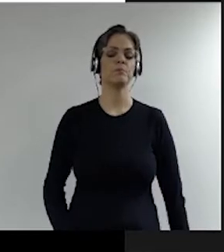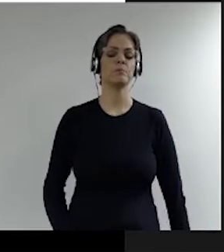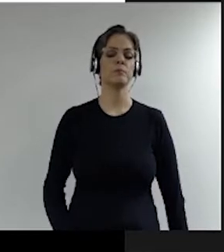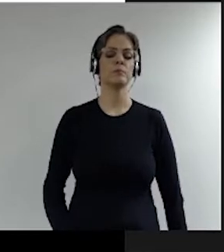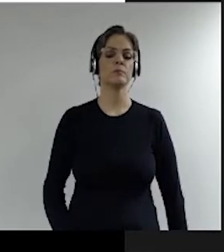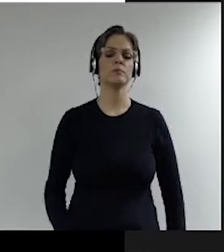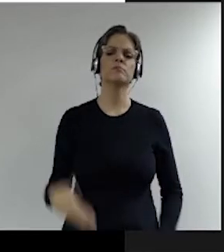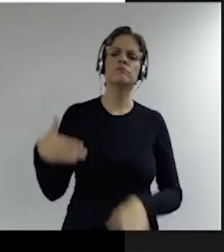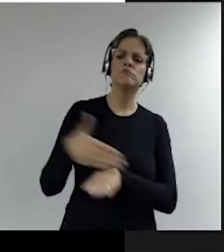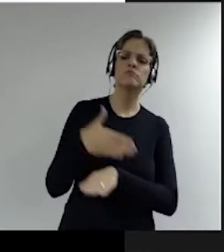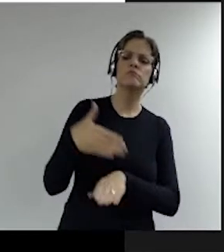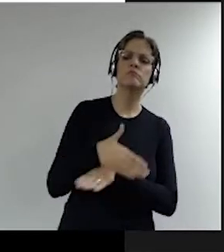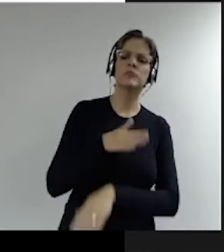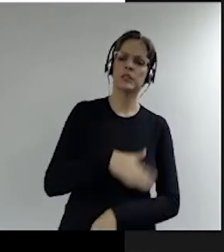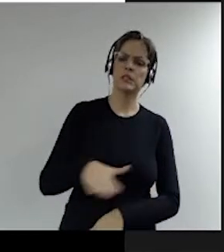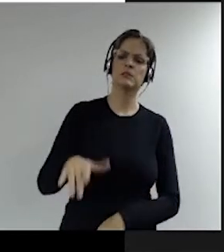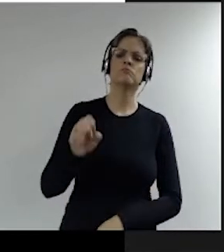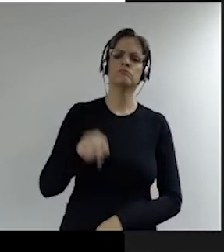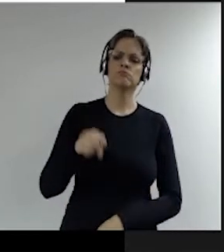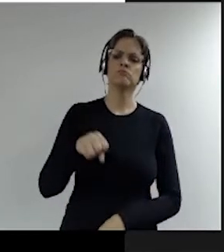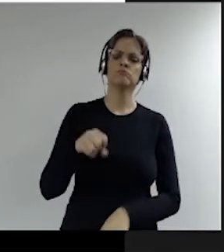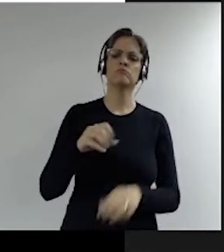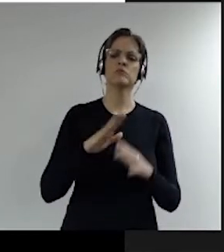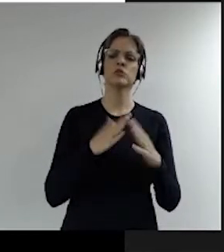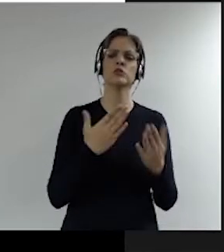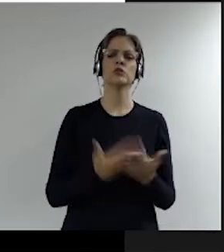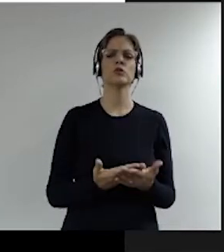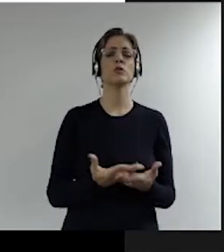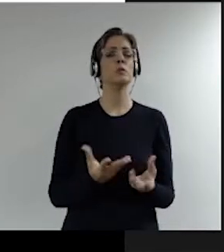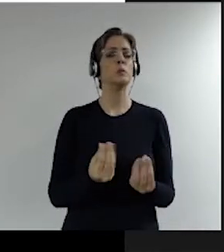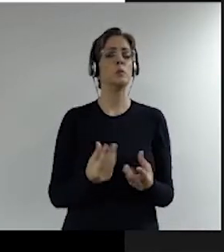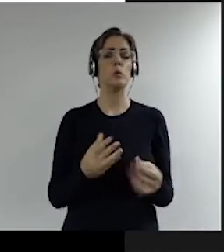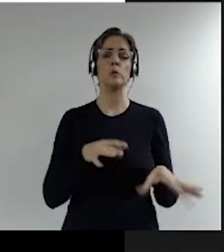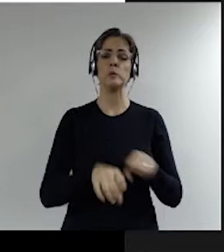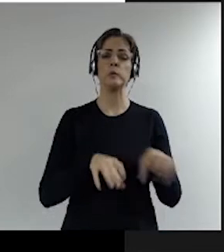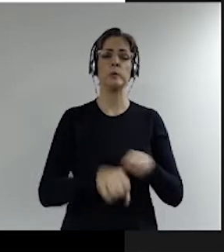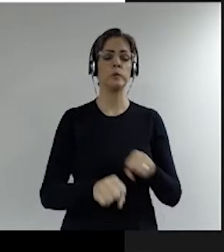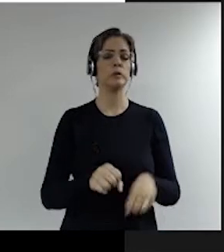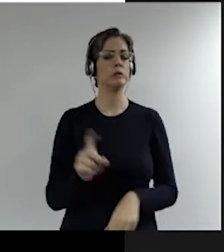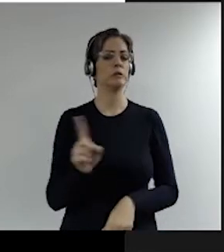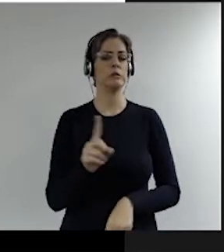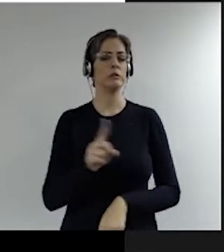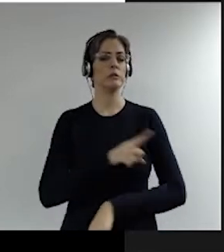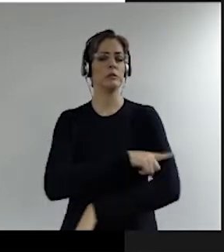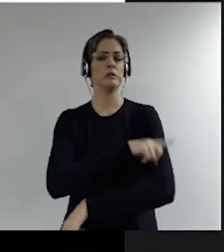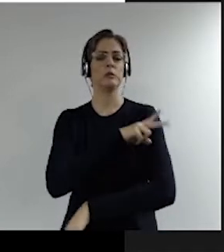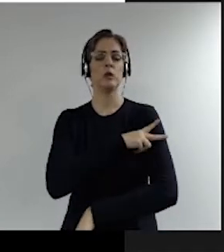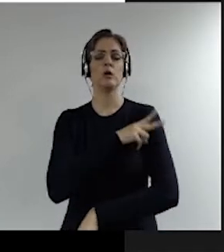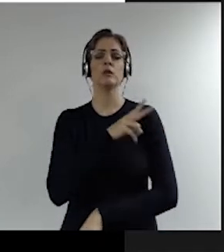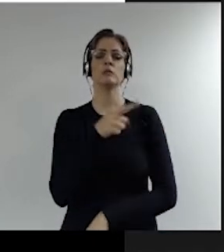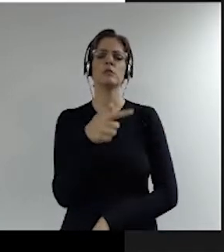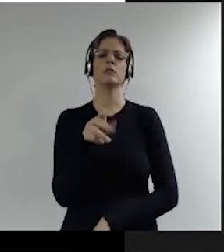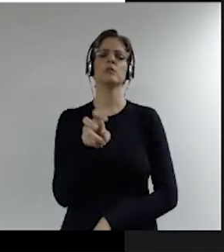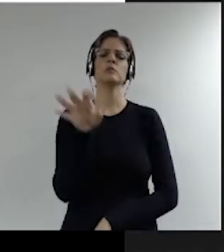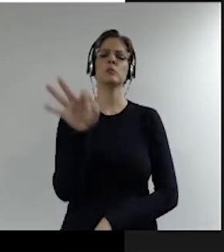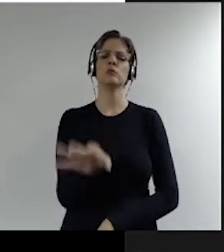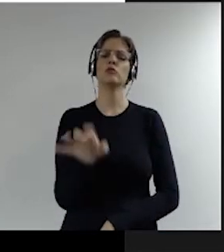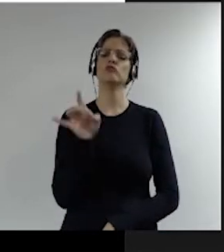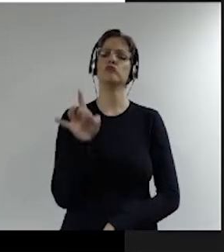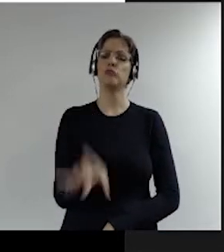uma taxa de conclusão grande no Fundamental 2, ainda são só 75%, a